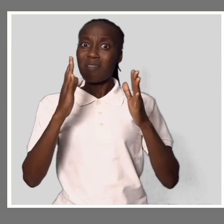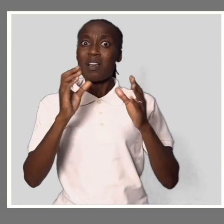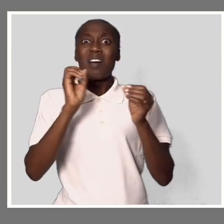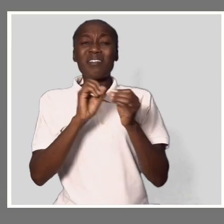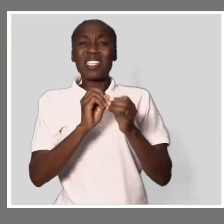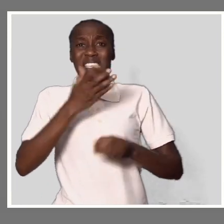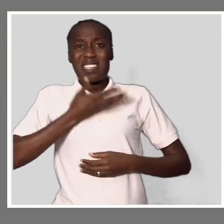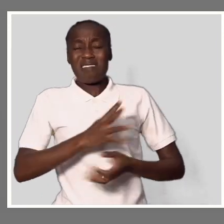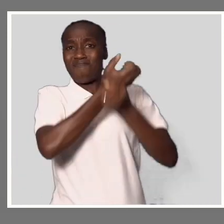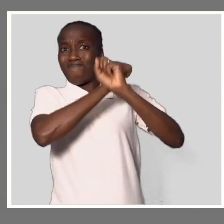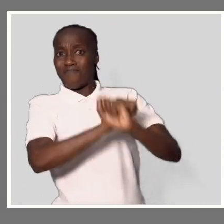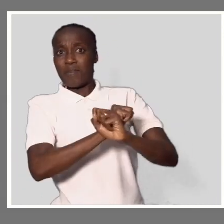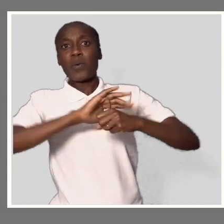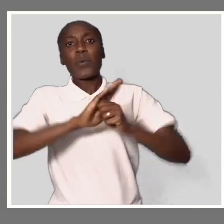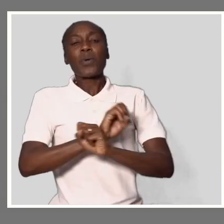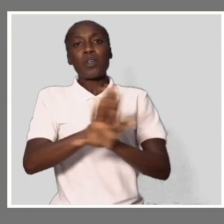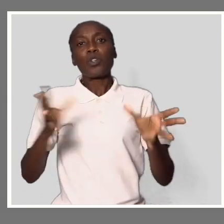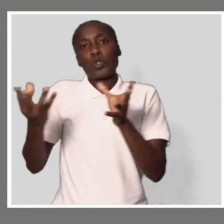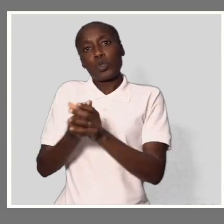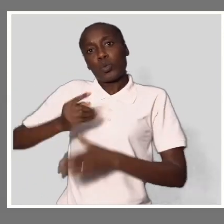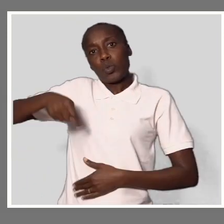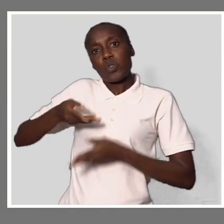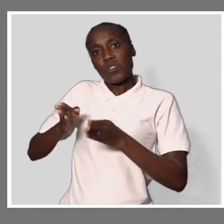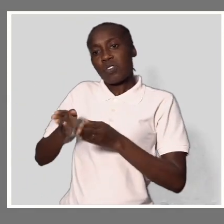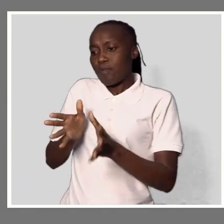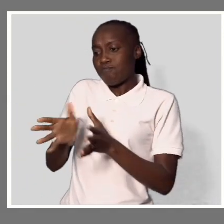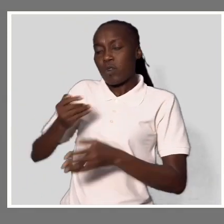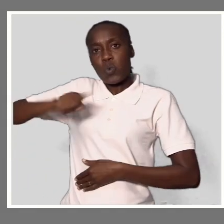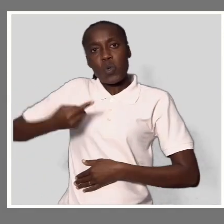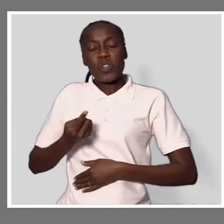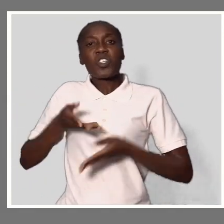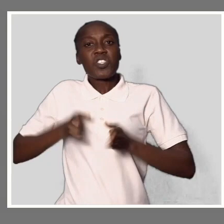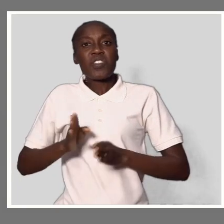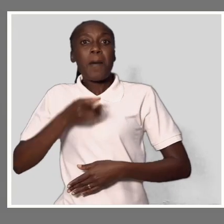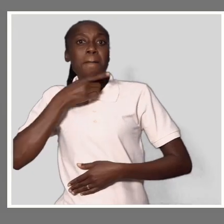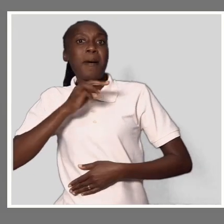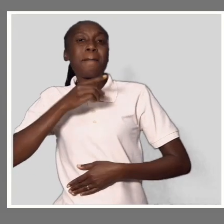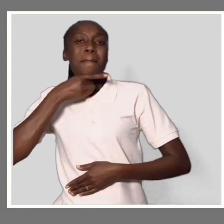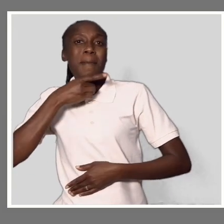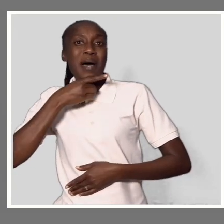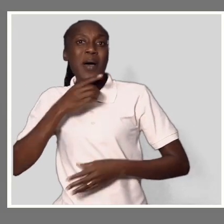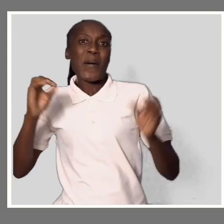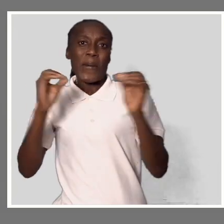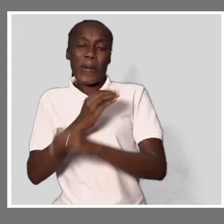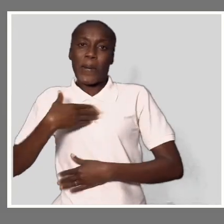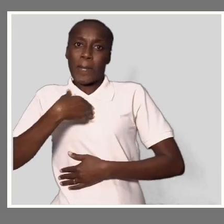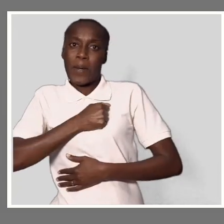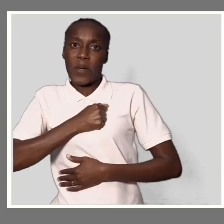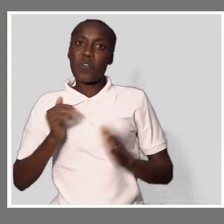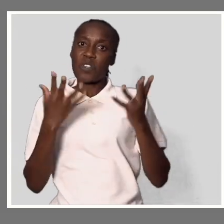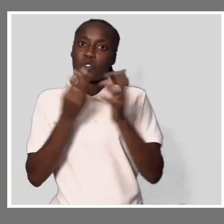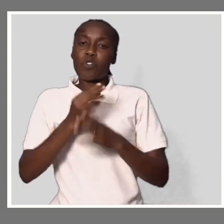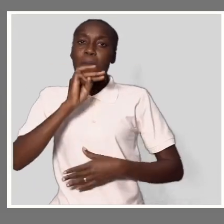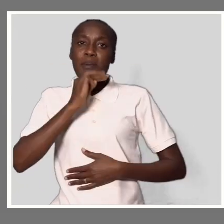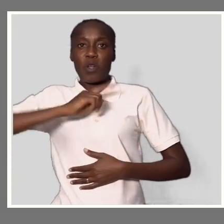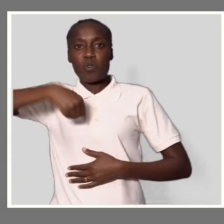Precisamos de nos livrar do coronavírus. Queremos continuar a cuidar bem dos nossos filhos. Muitas crianças são